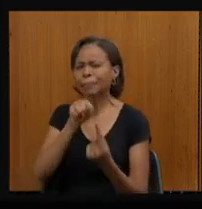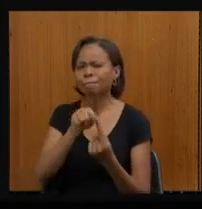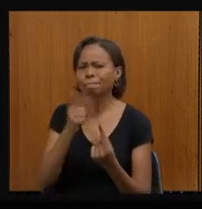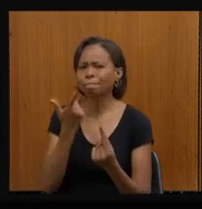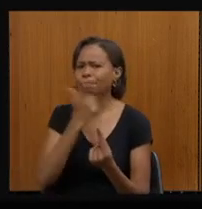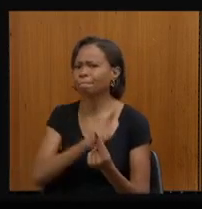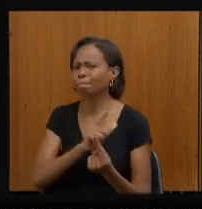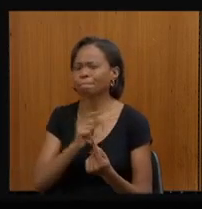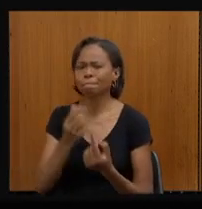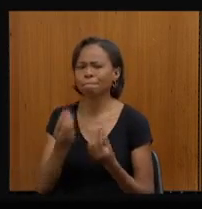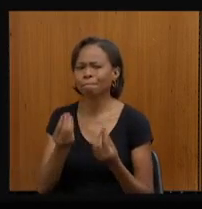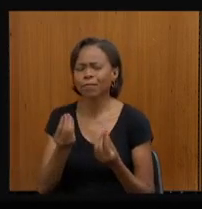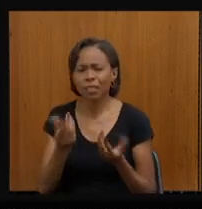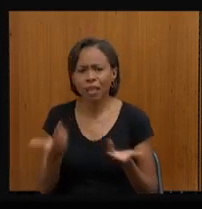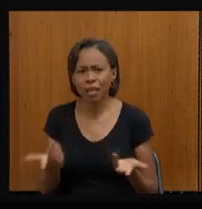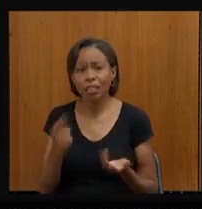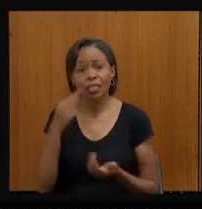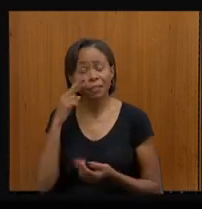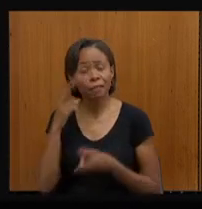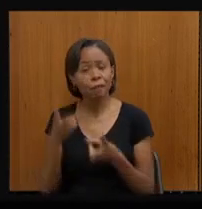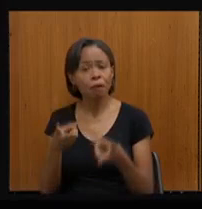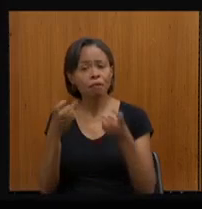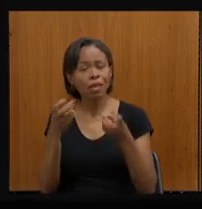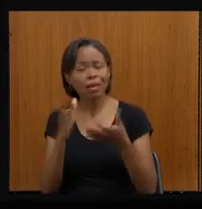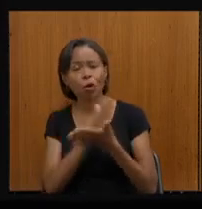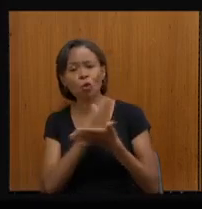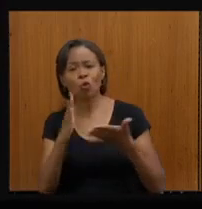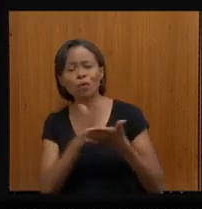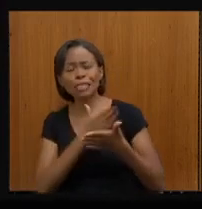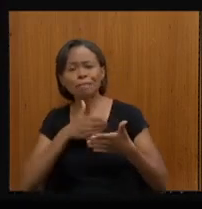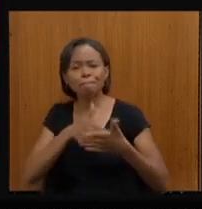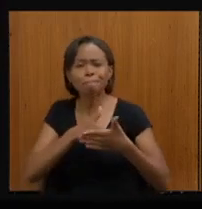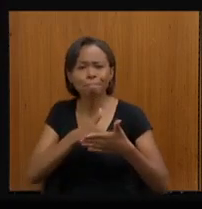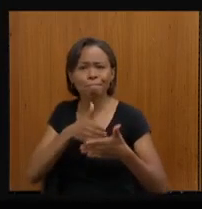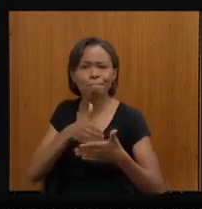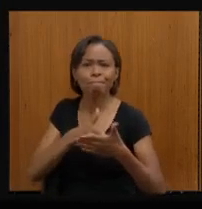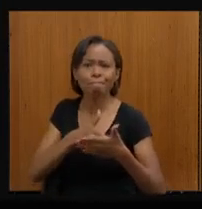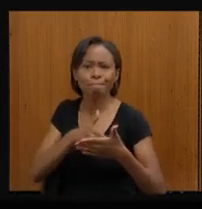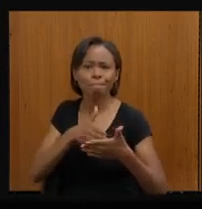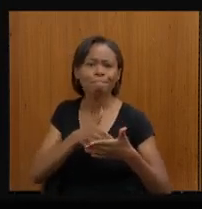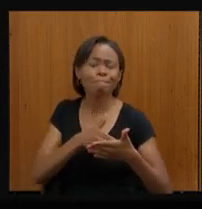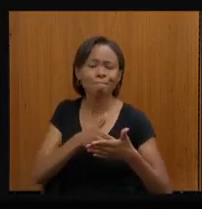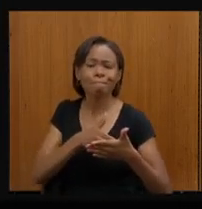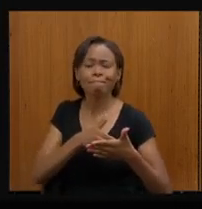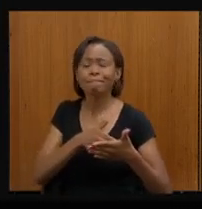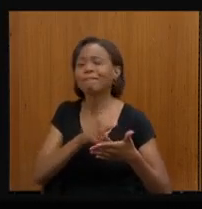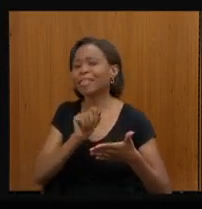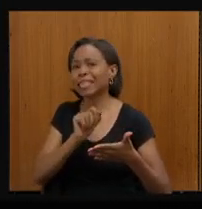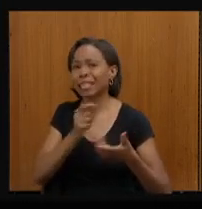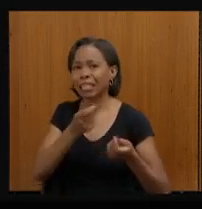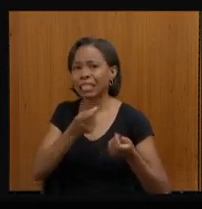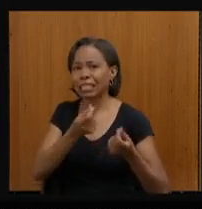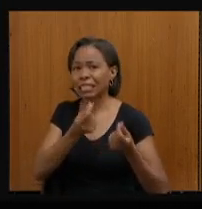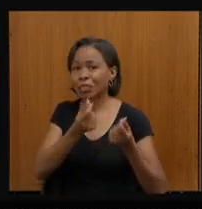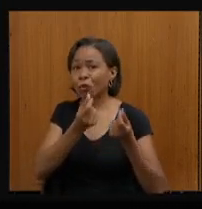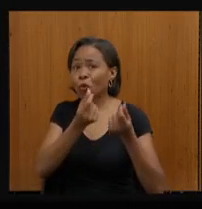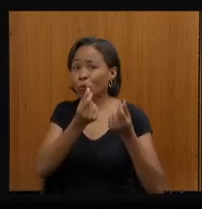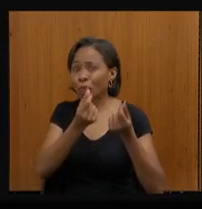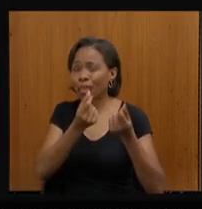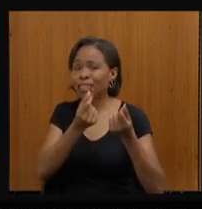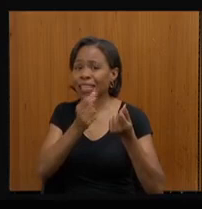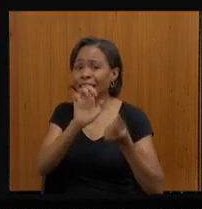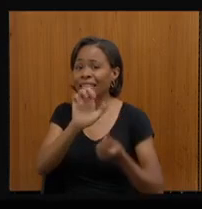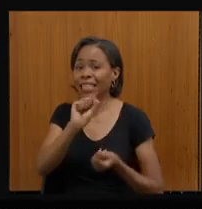gente ver alguns algumas alguns entrados o primeiro deles Essa é a economia de escala quando eu fazer